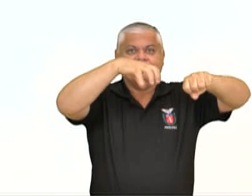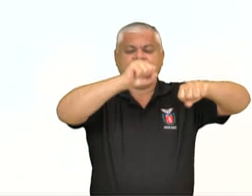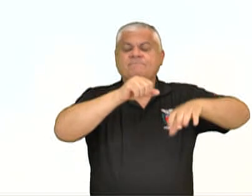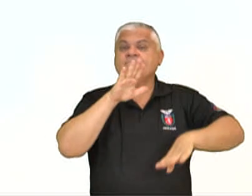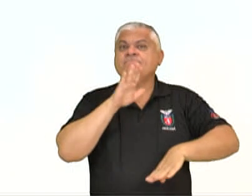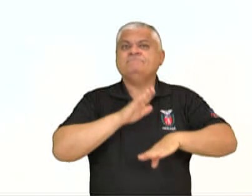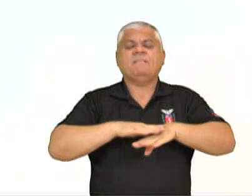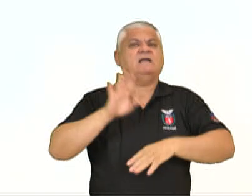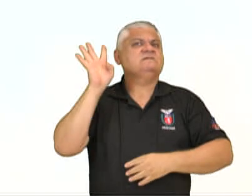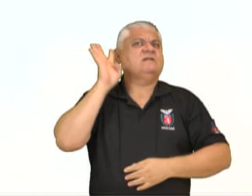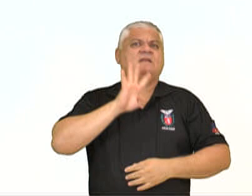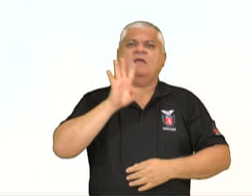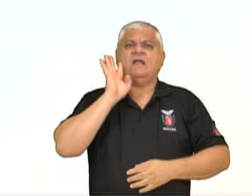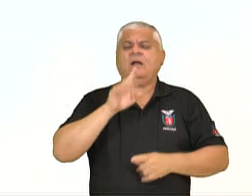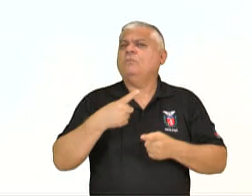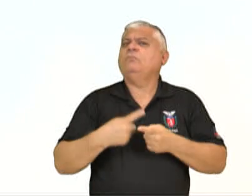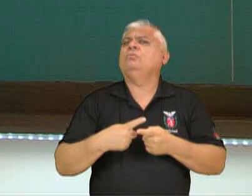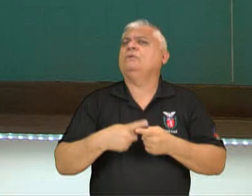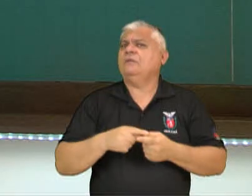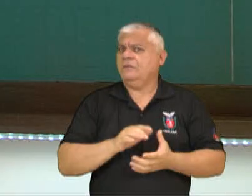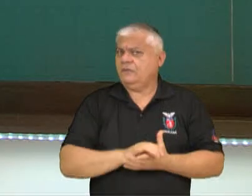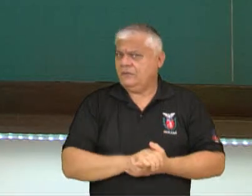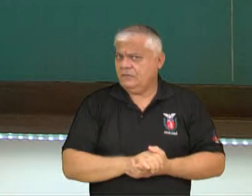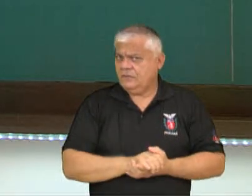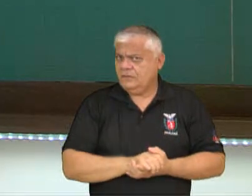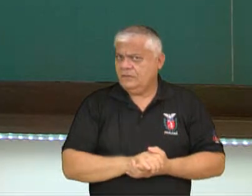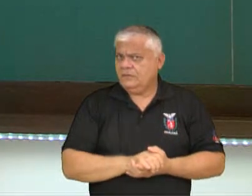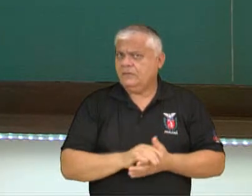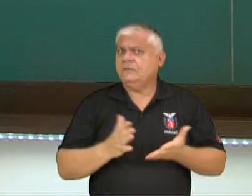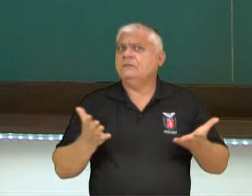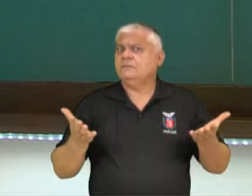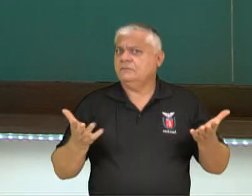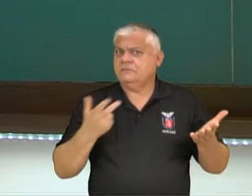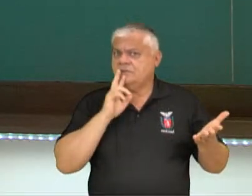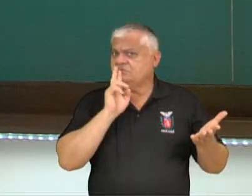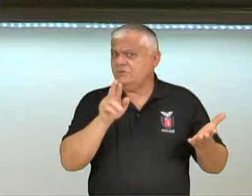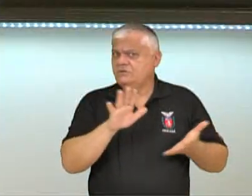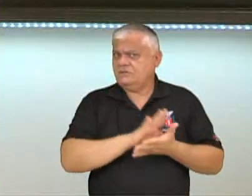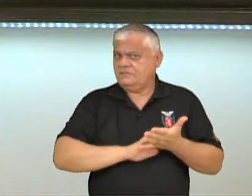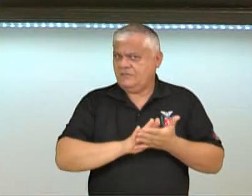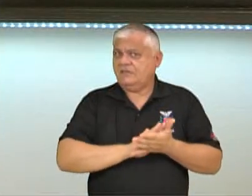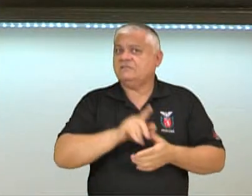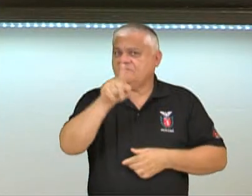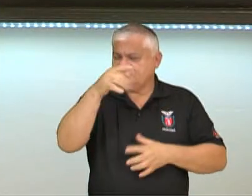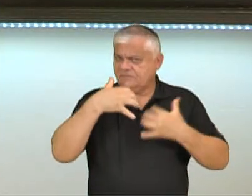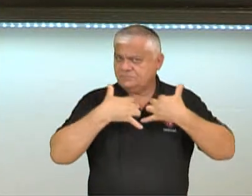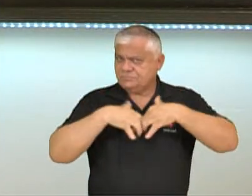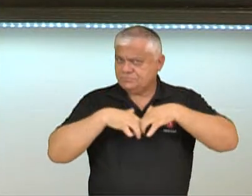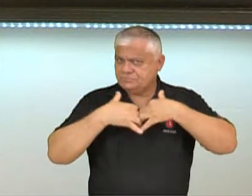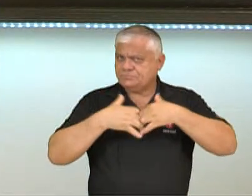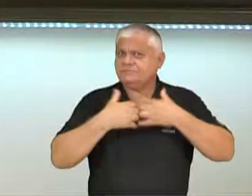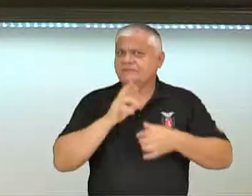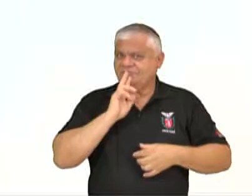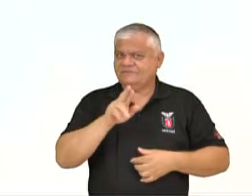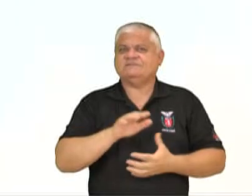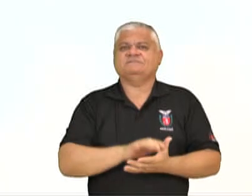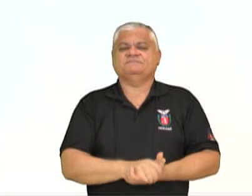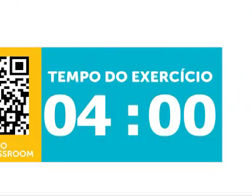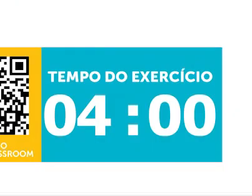noite mais legal da vida de Armandinho? Opa, essa eu não dei spoiler. Então, essa vocês vão ter que pensar e resolver.